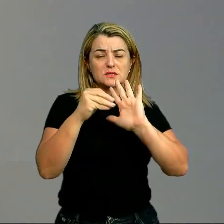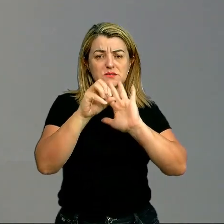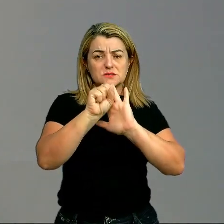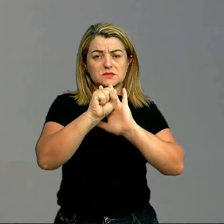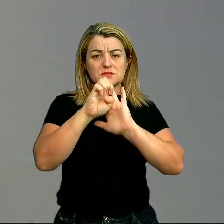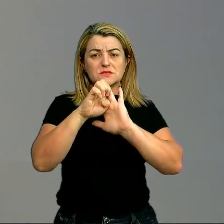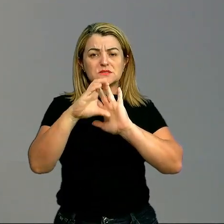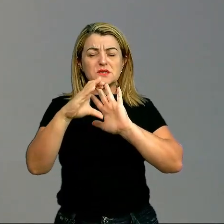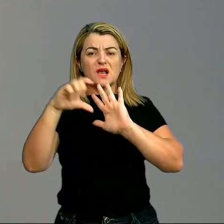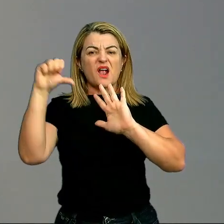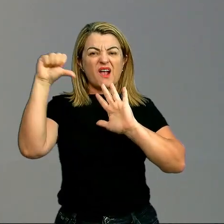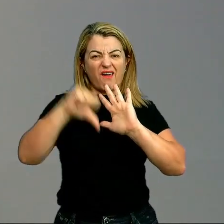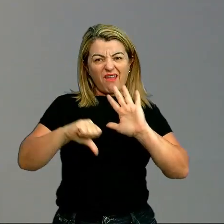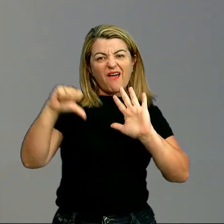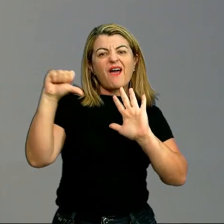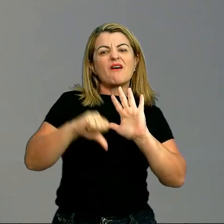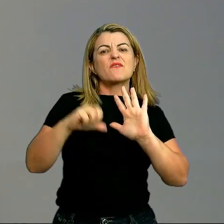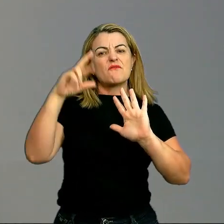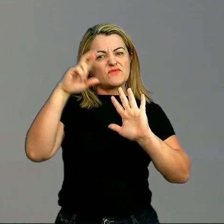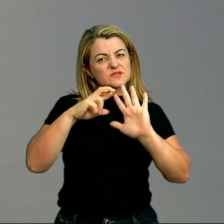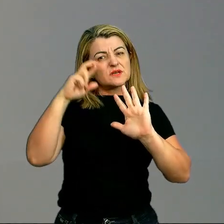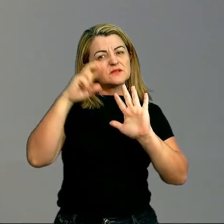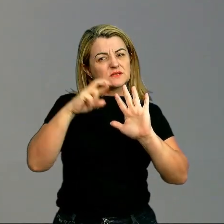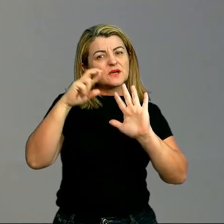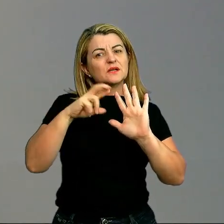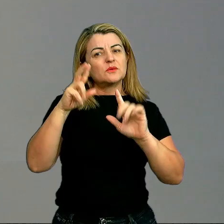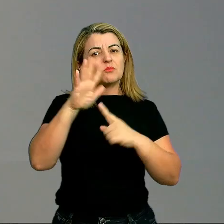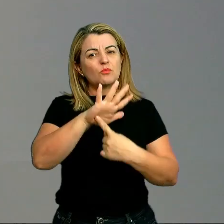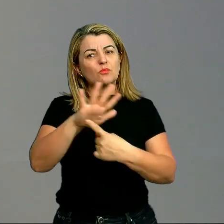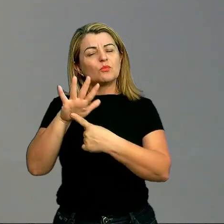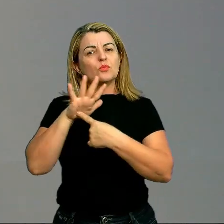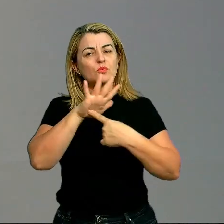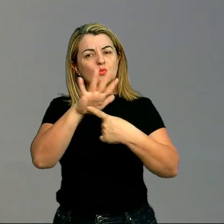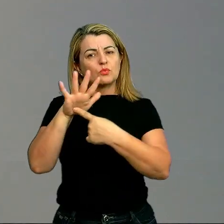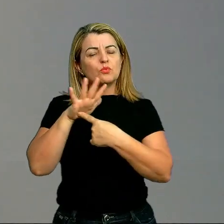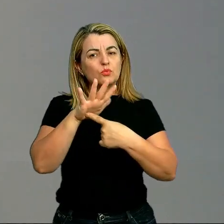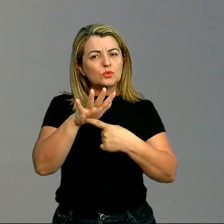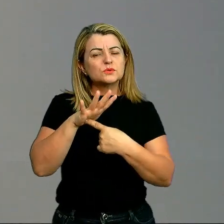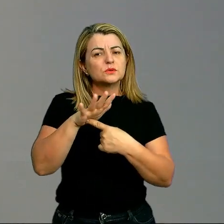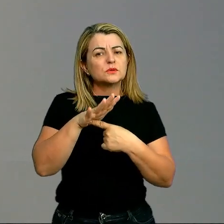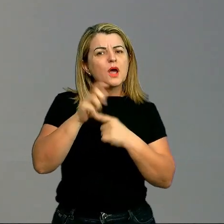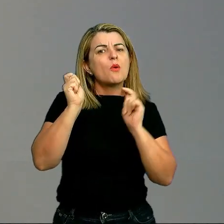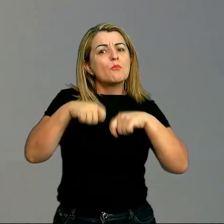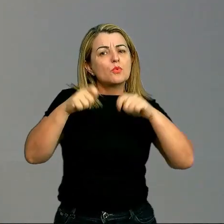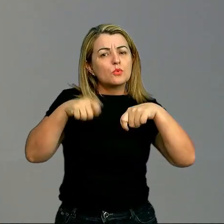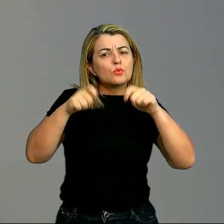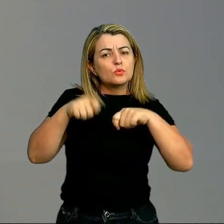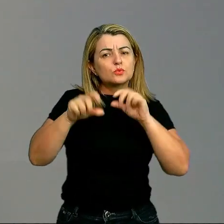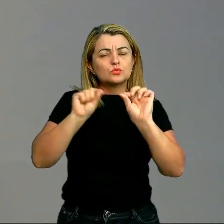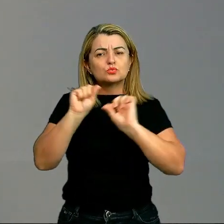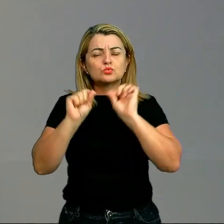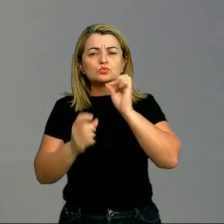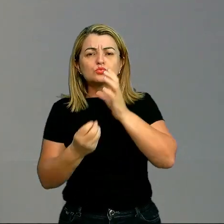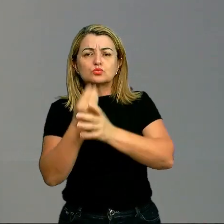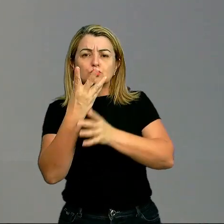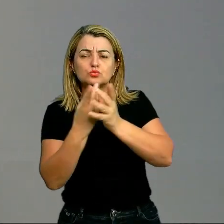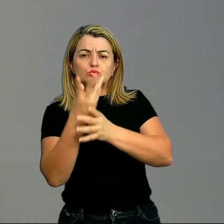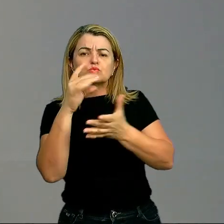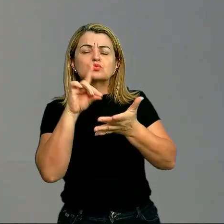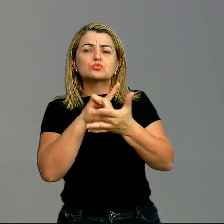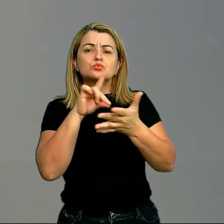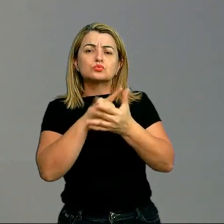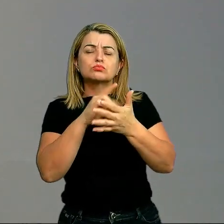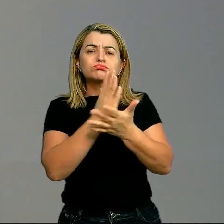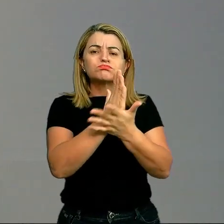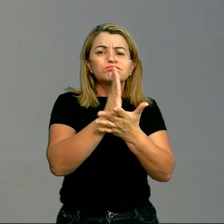mais grave, muito mais fiscalizada, dando brechas, dando aí a possibilidade do surgimento, inclusive,